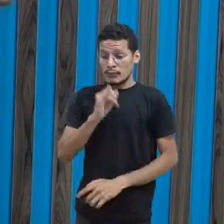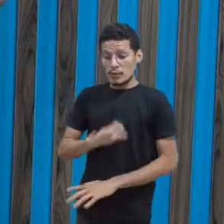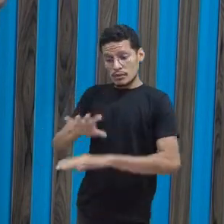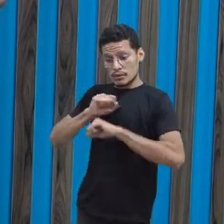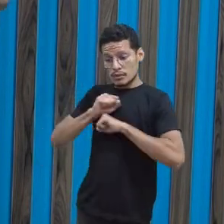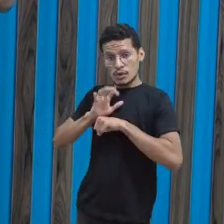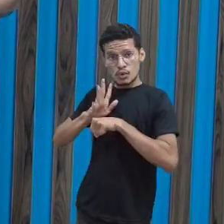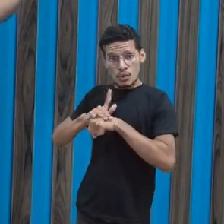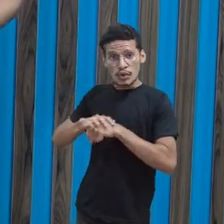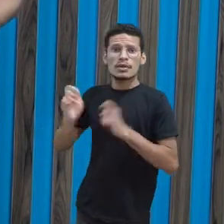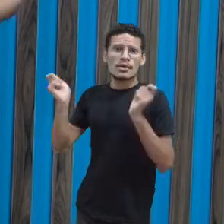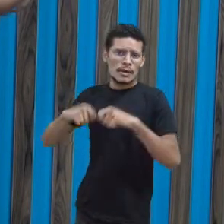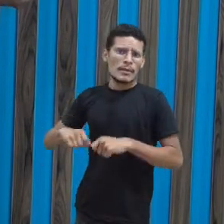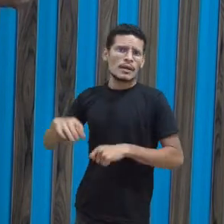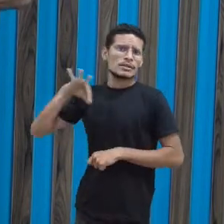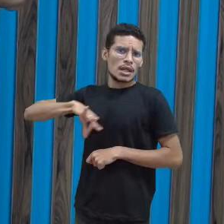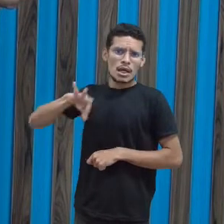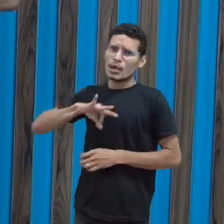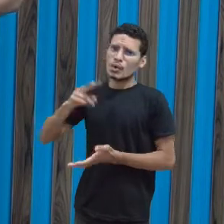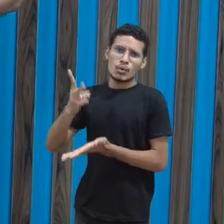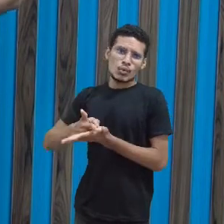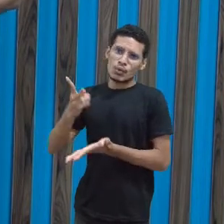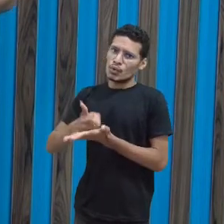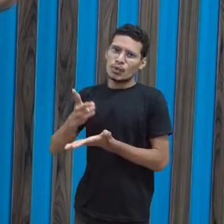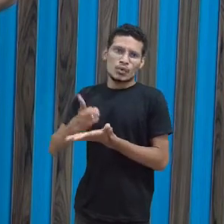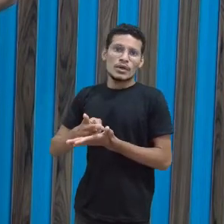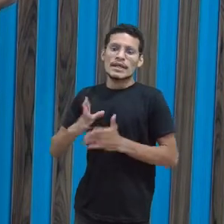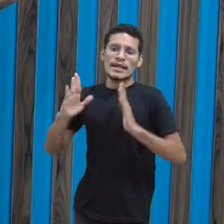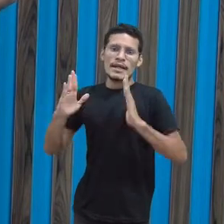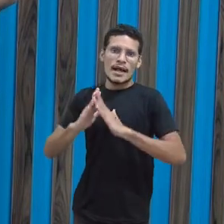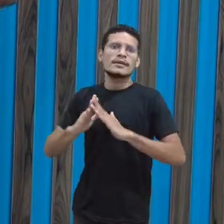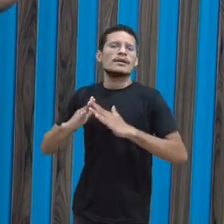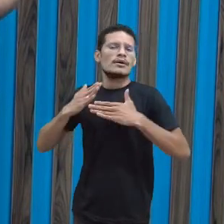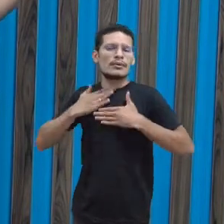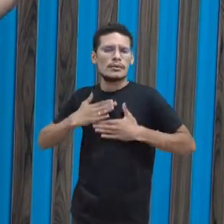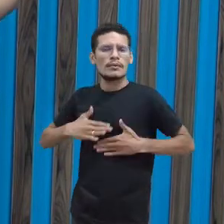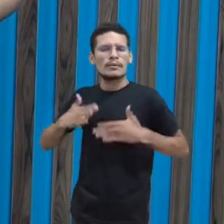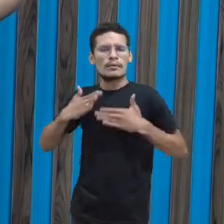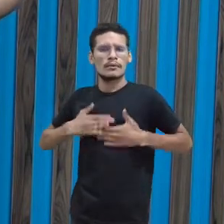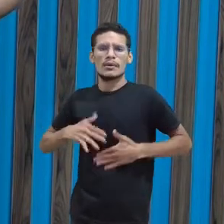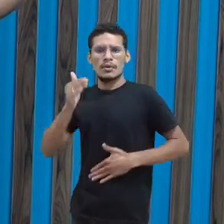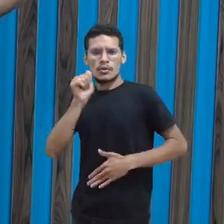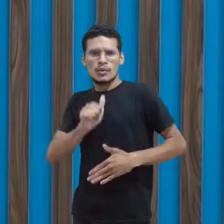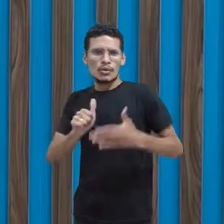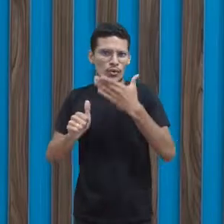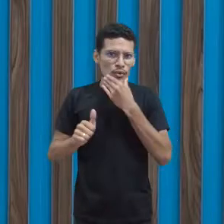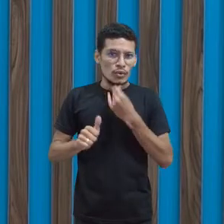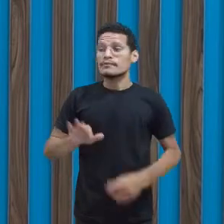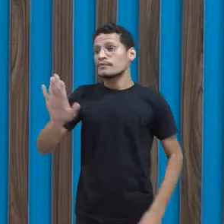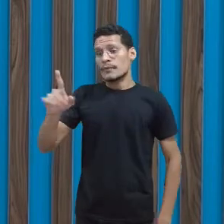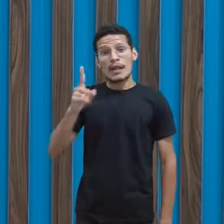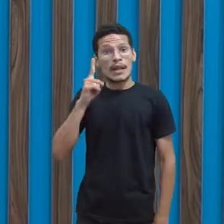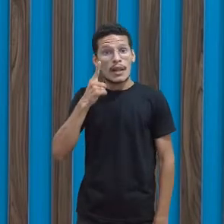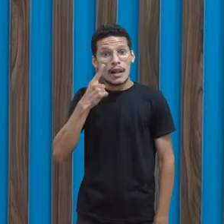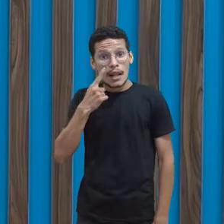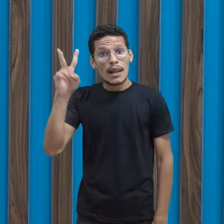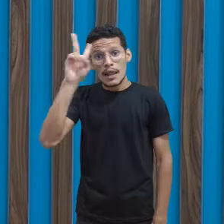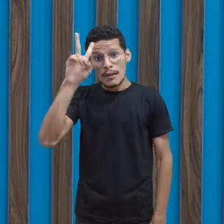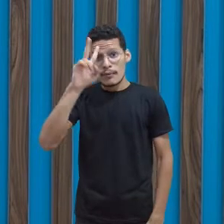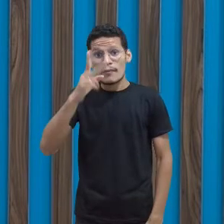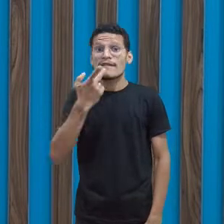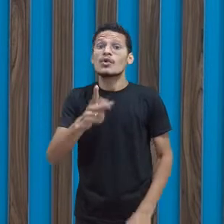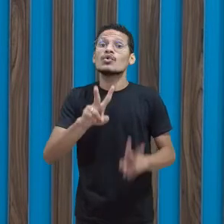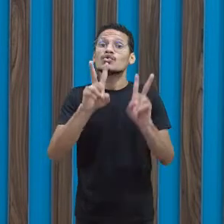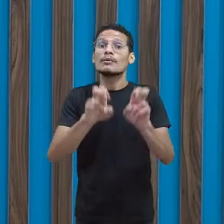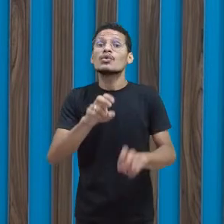e mesmo assim receber o salário enquanto ele está se recuperando da doença, ele ou ela, enfim. Eu lembro, professor, que o senhor falou aqui sobre a questão